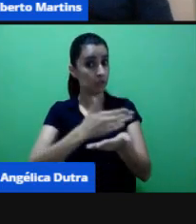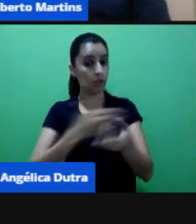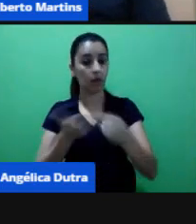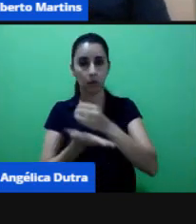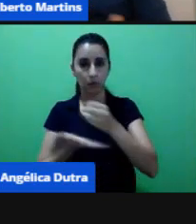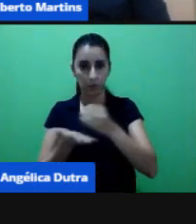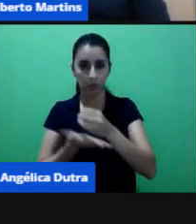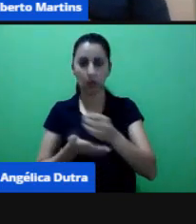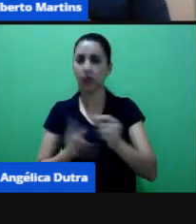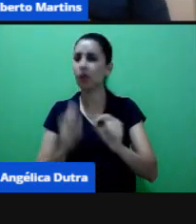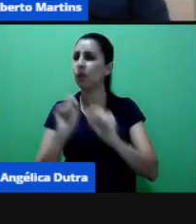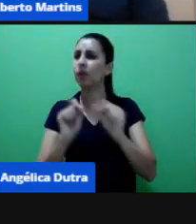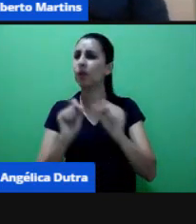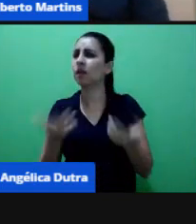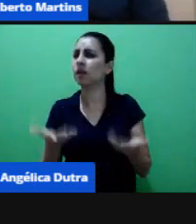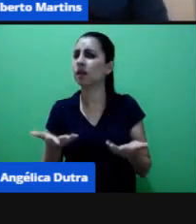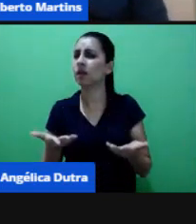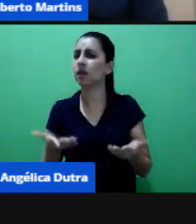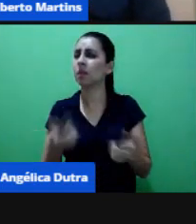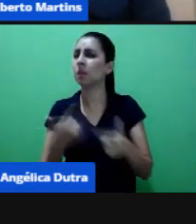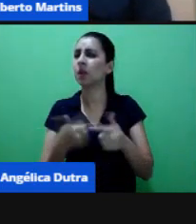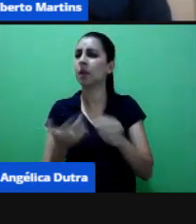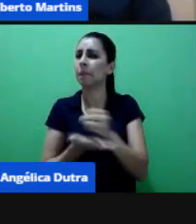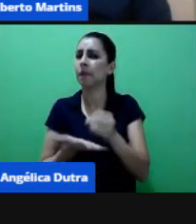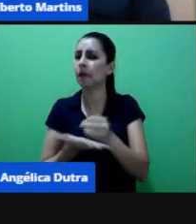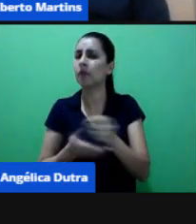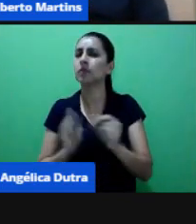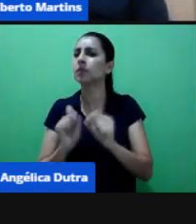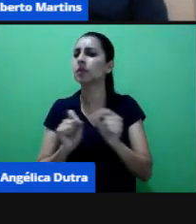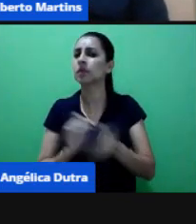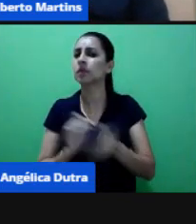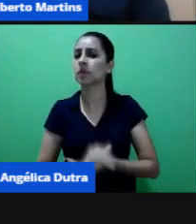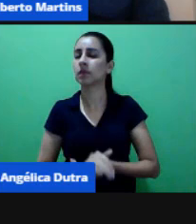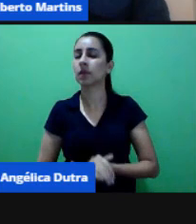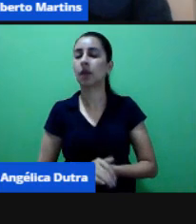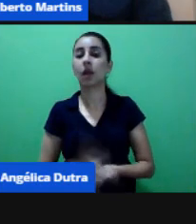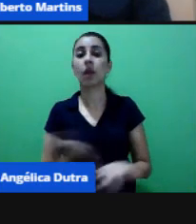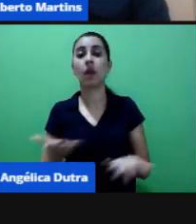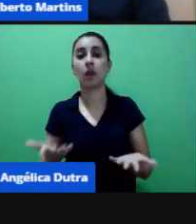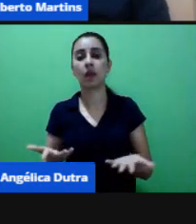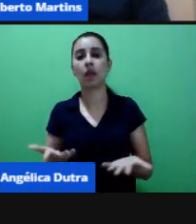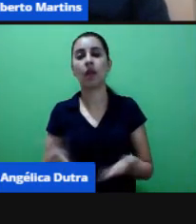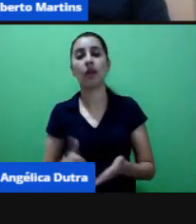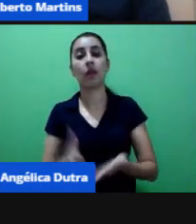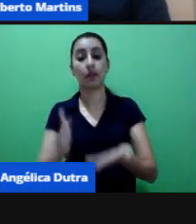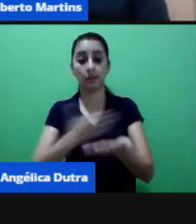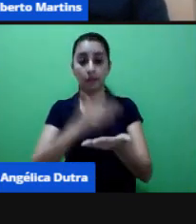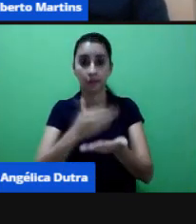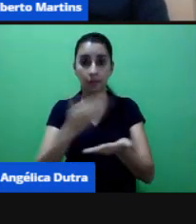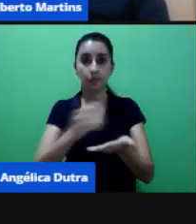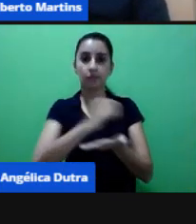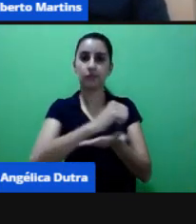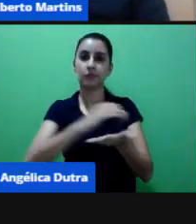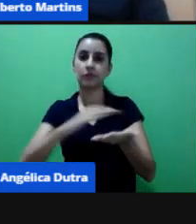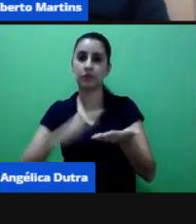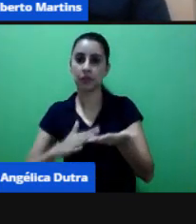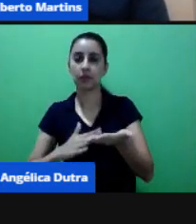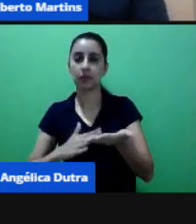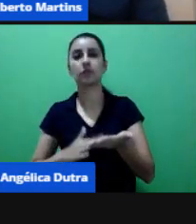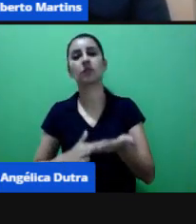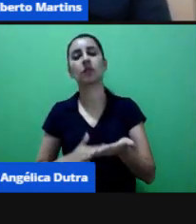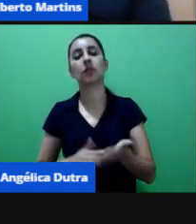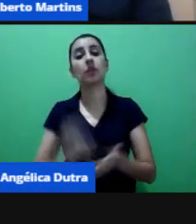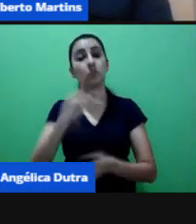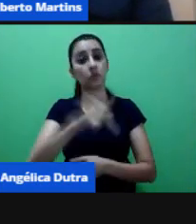sobre o que é esse base. O caderno base, pessoal, na verdade, são os chamados cadernos de atividades utilizados nos bimestres, assim